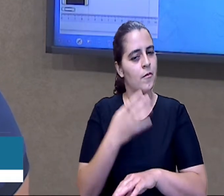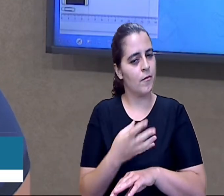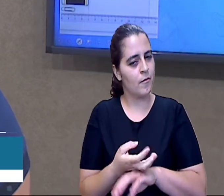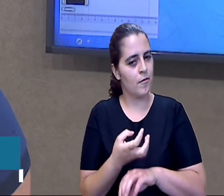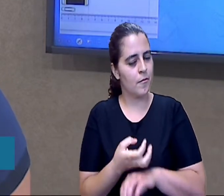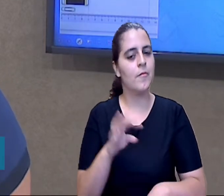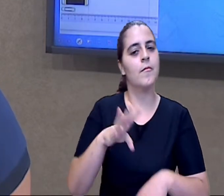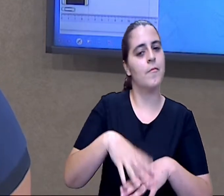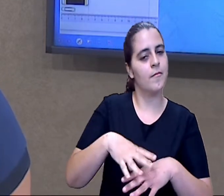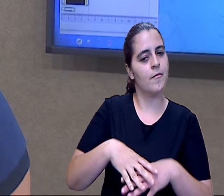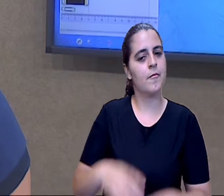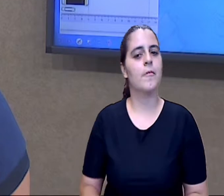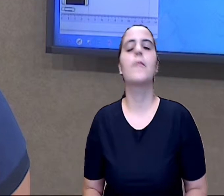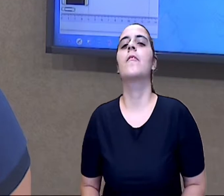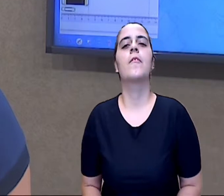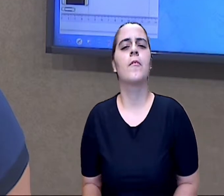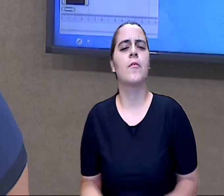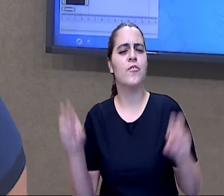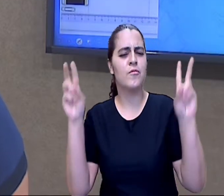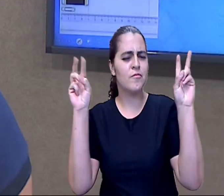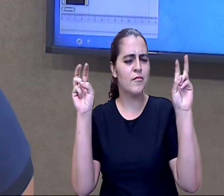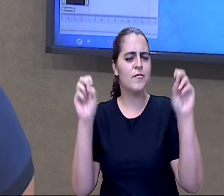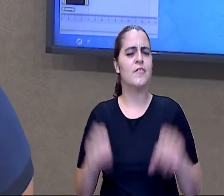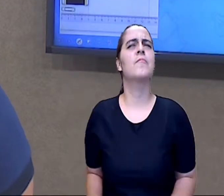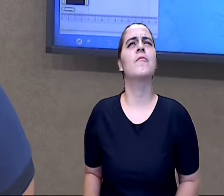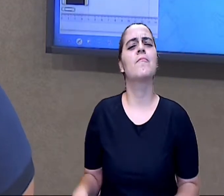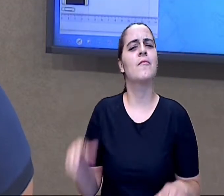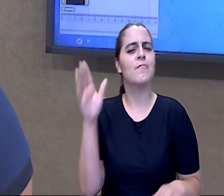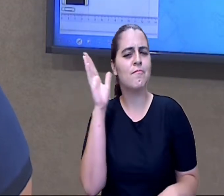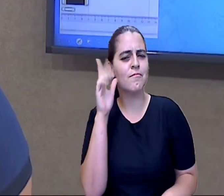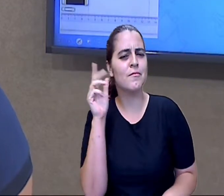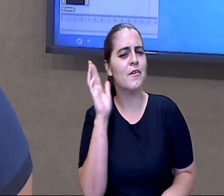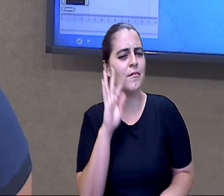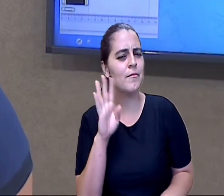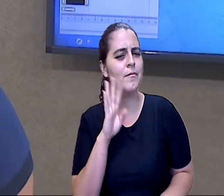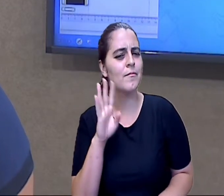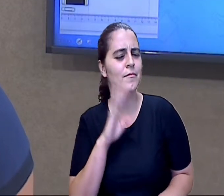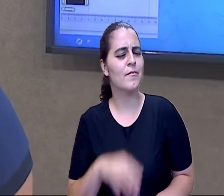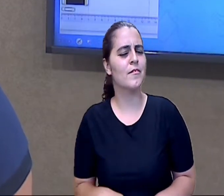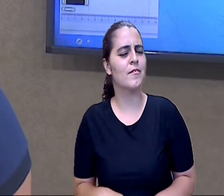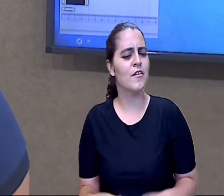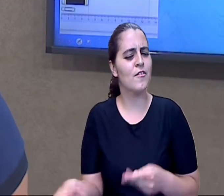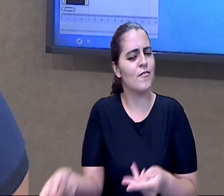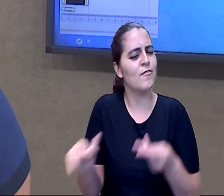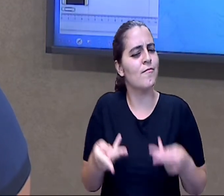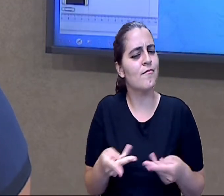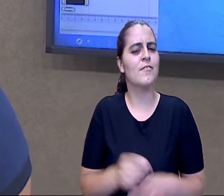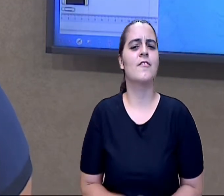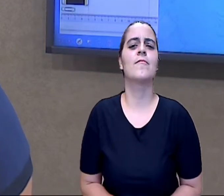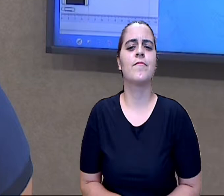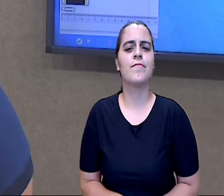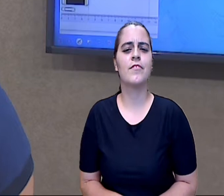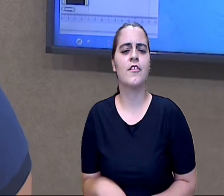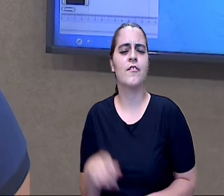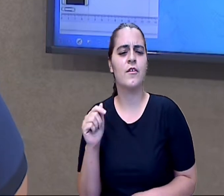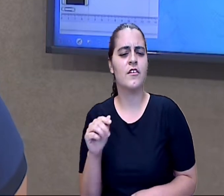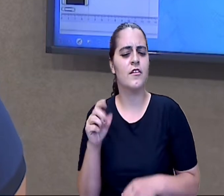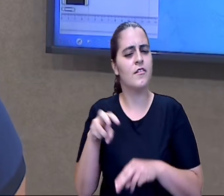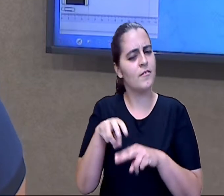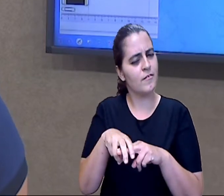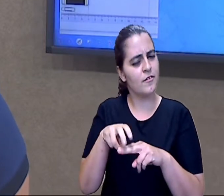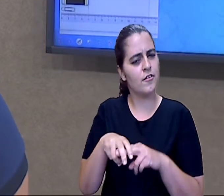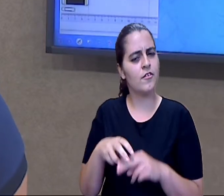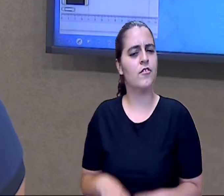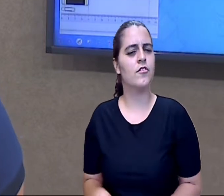ano. E hoje eu vou trazer um assunto bem interessante para vocês. Então eu convido já que você agora